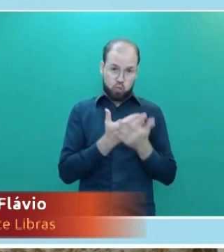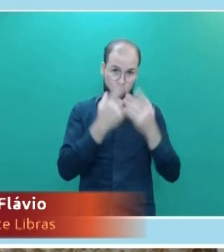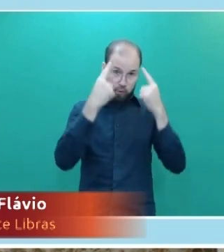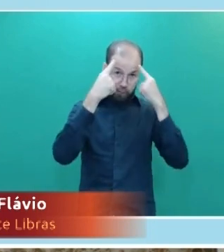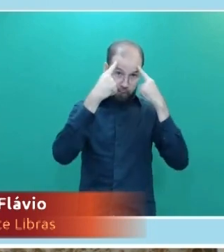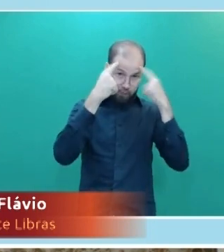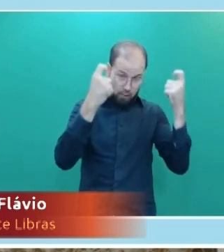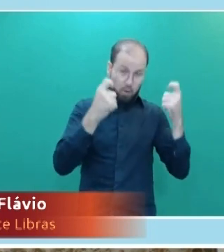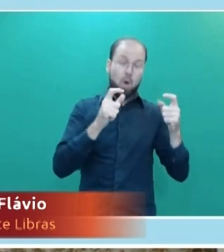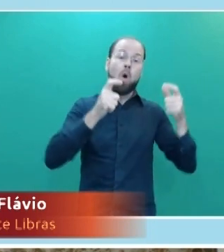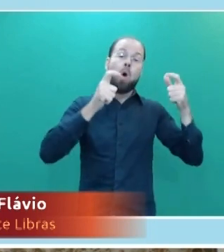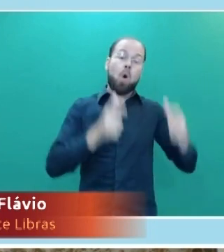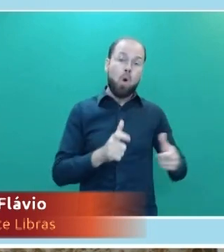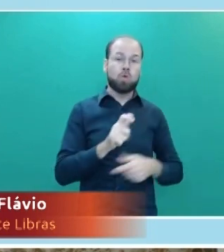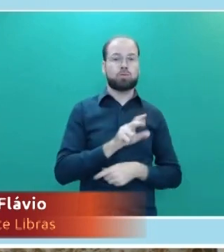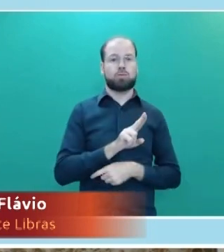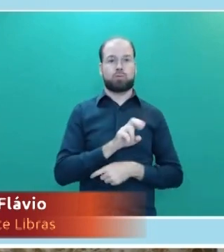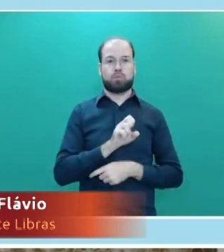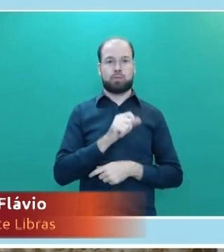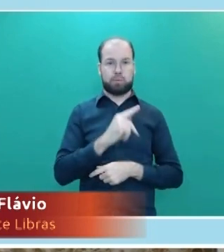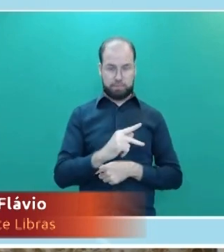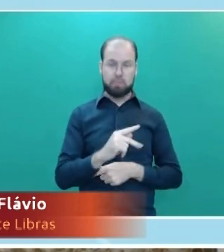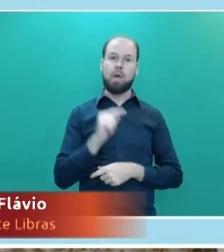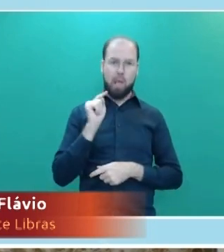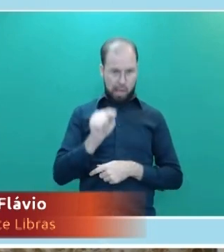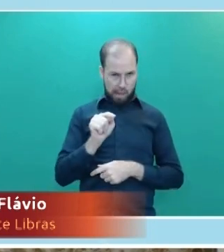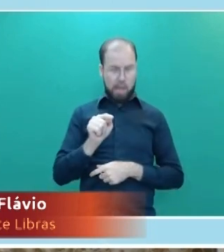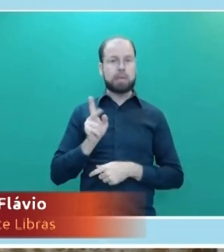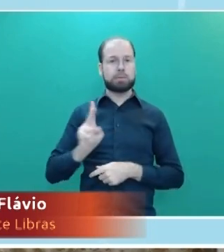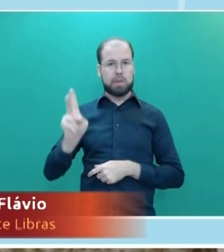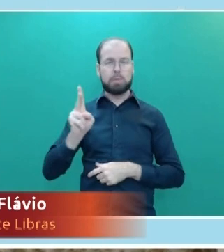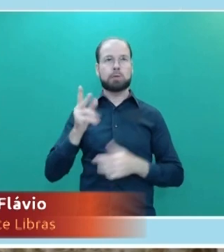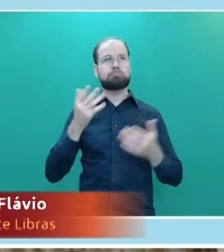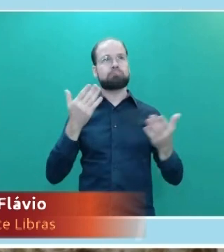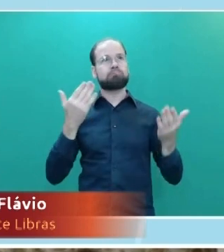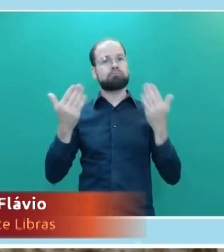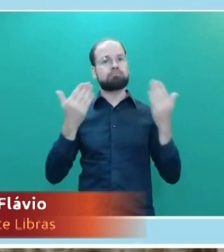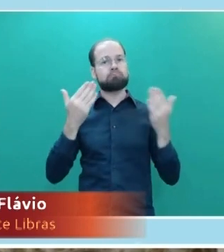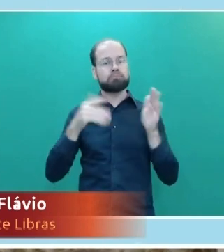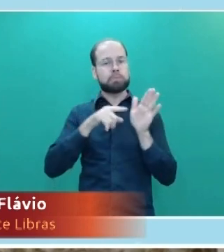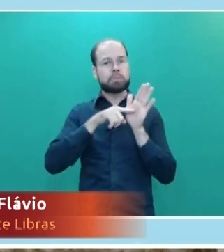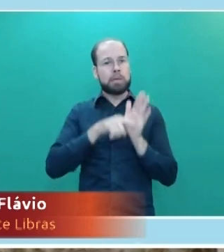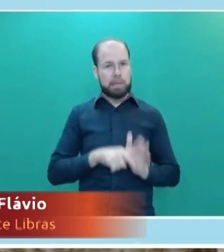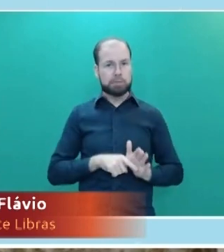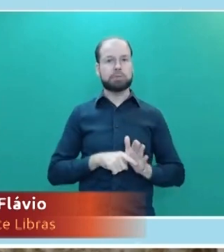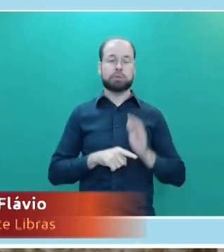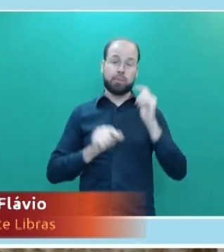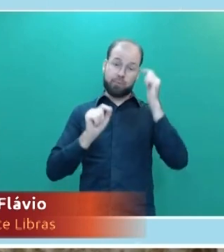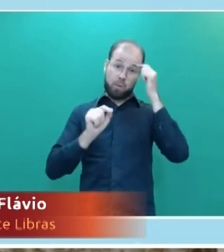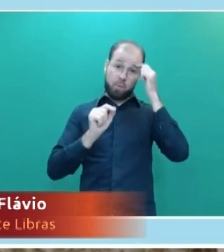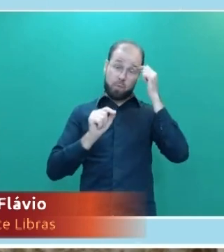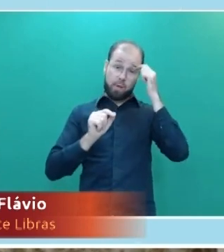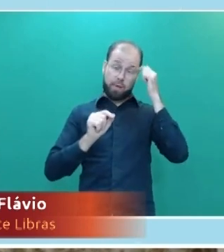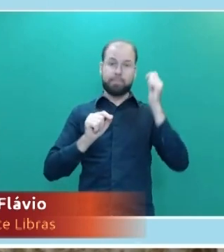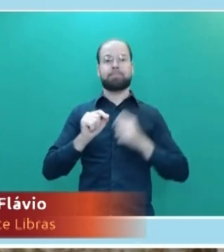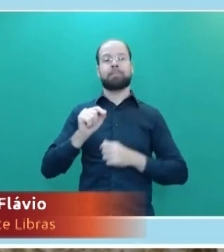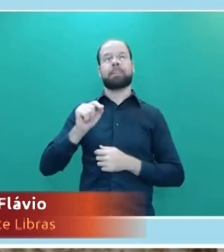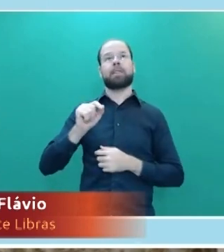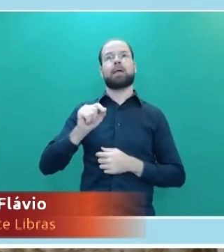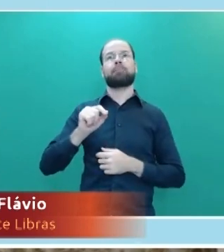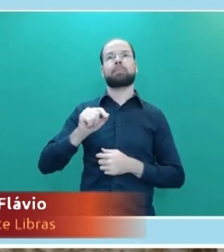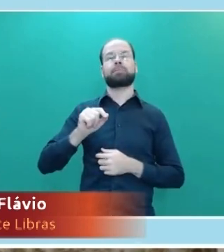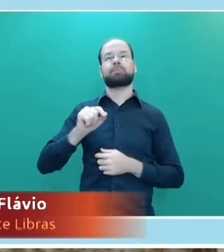bem legal, que ele faz uma análise de intelectuais, os primeiros intelectuais a descrever o Brasil, né? O